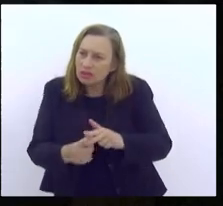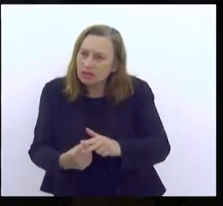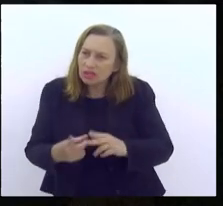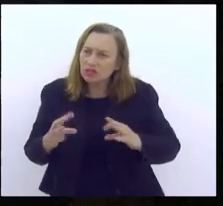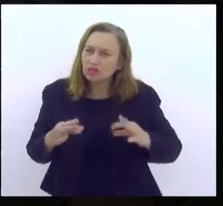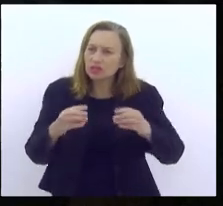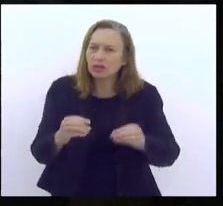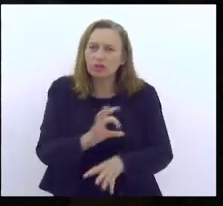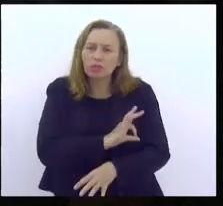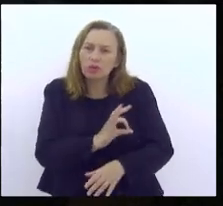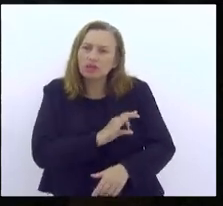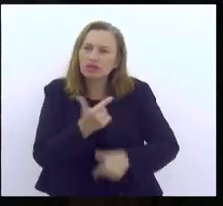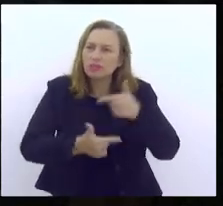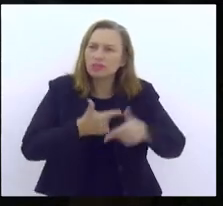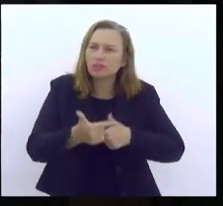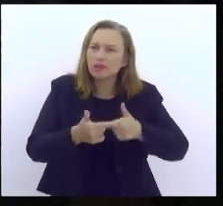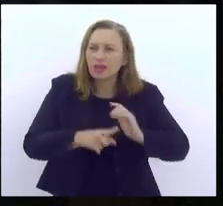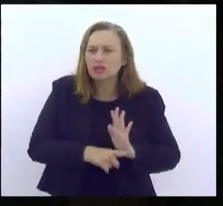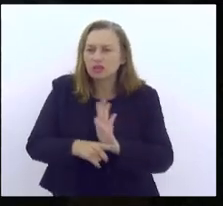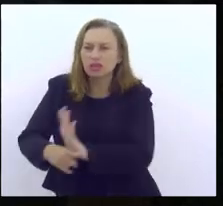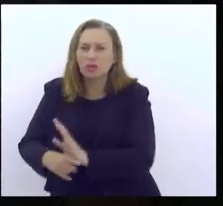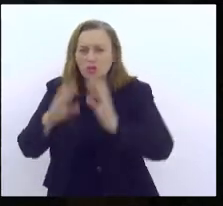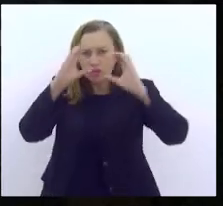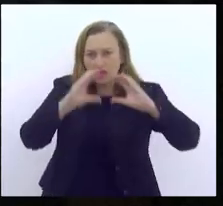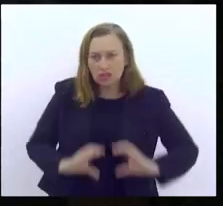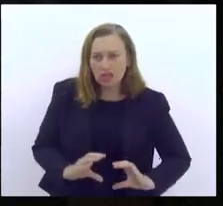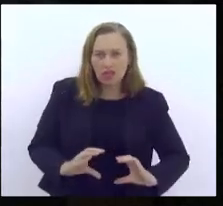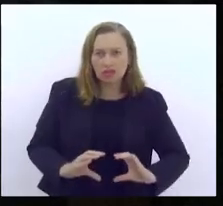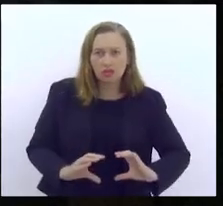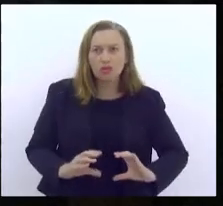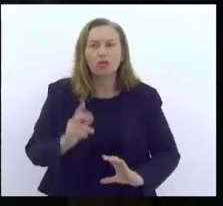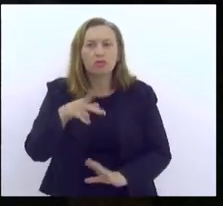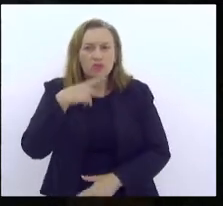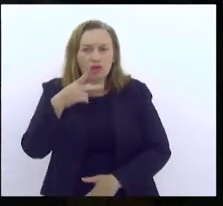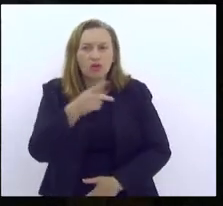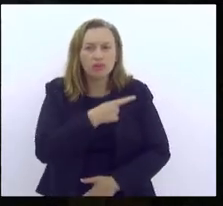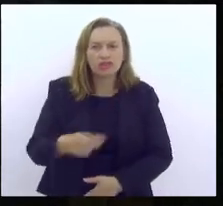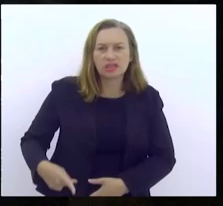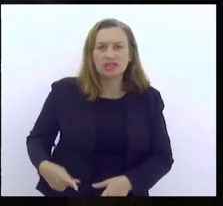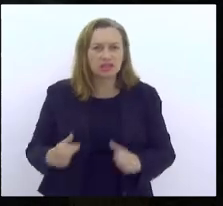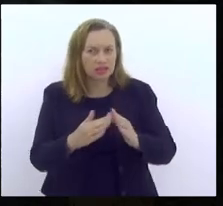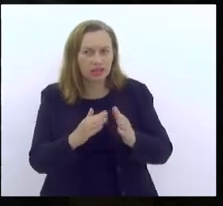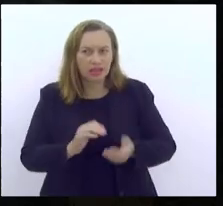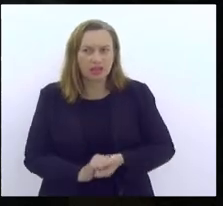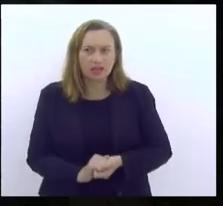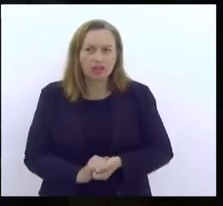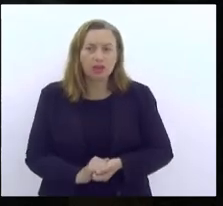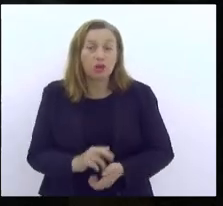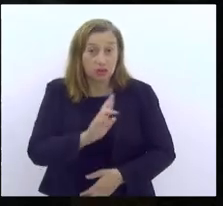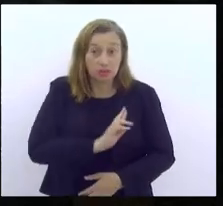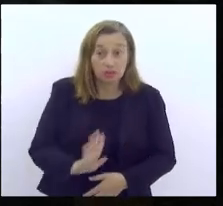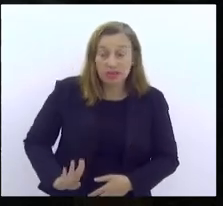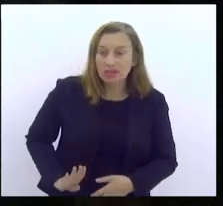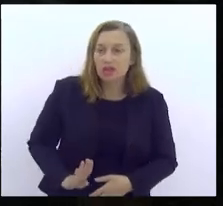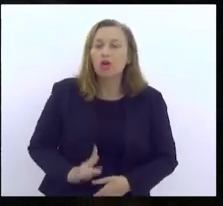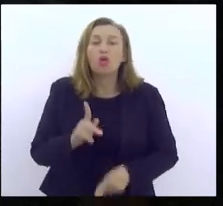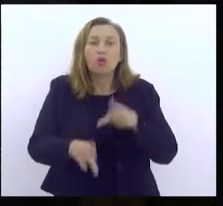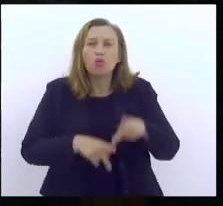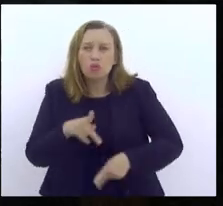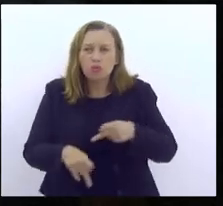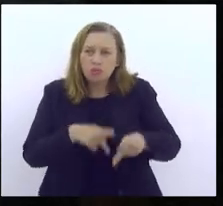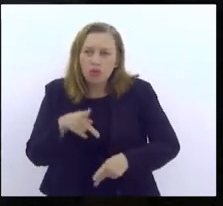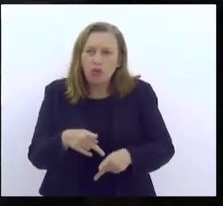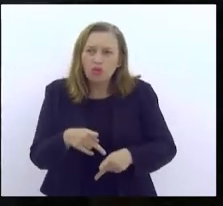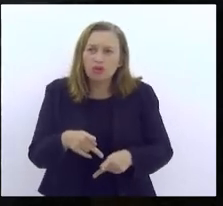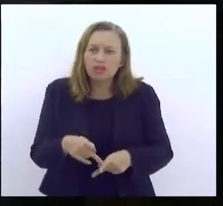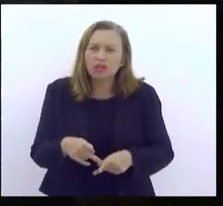a polícia para trabalhar a favor do cidadão, como bem falou o presidente dessa casa, Rodrigo Barcelar, a população que está